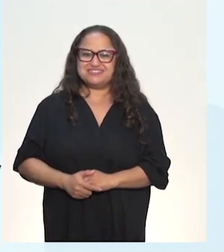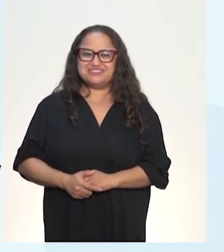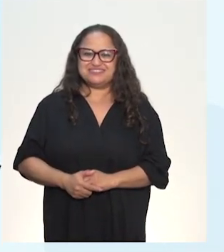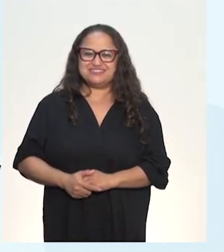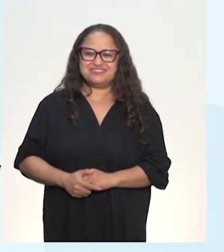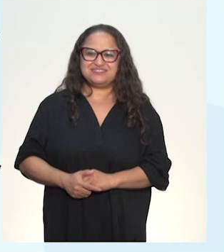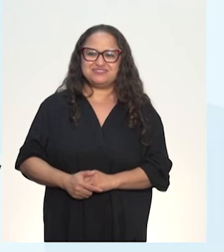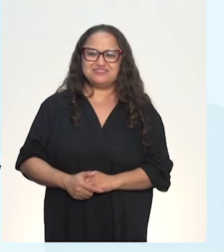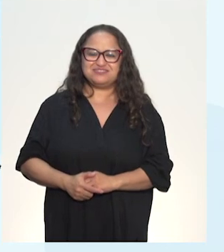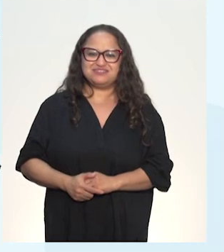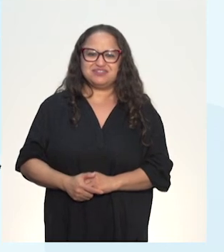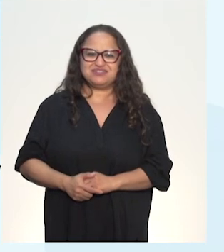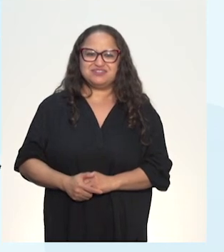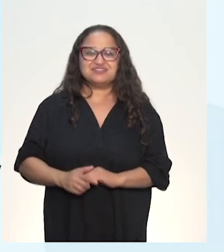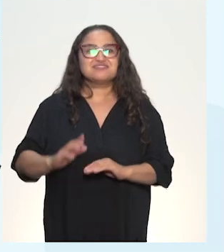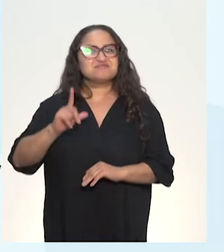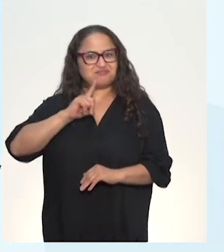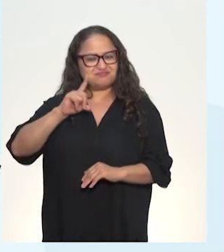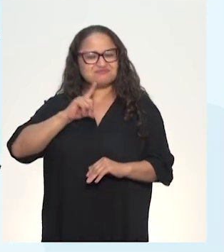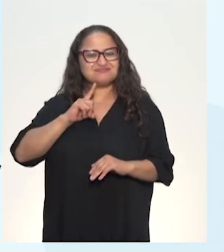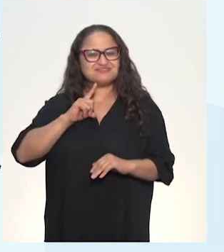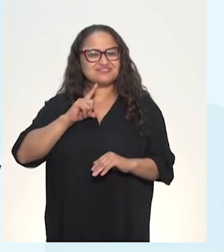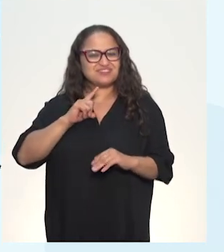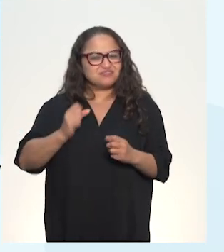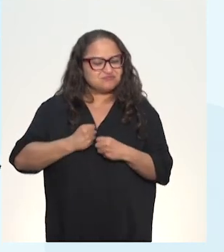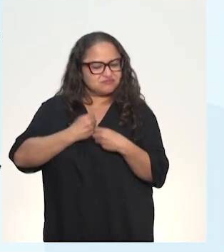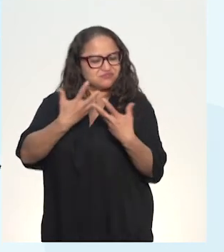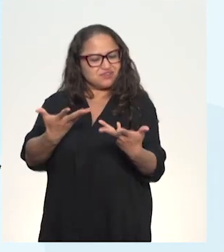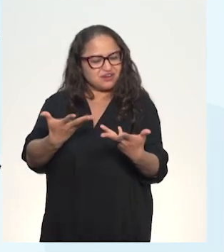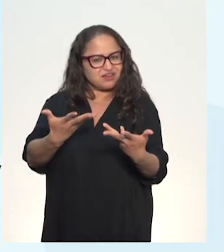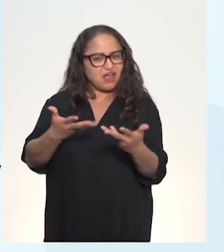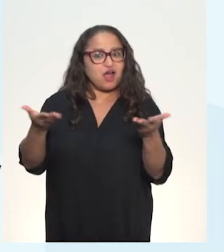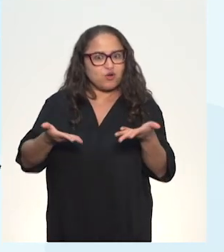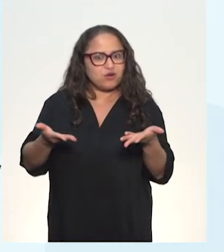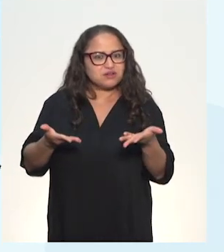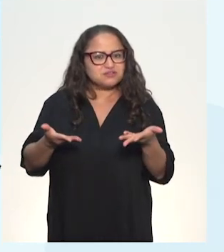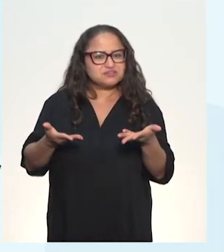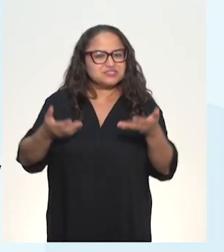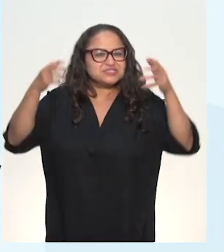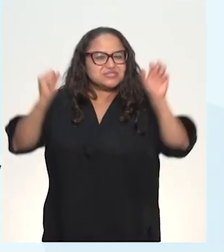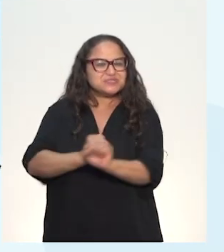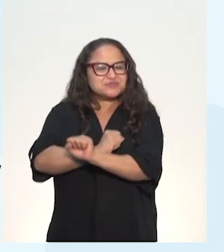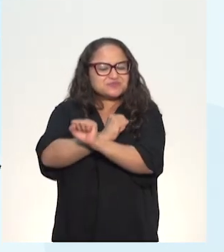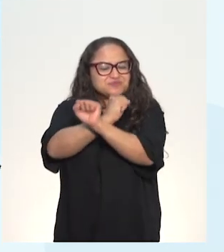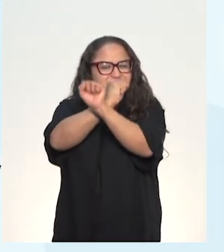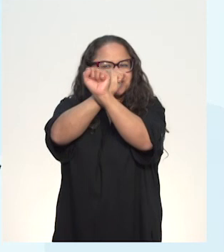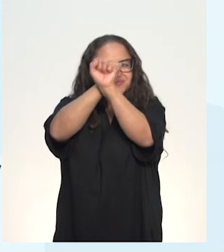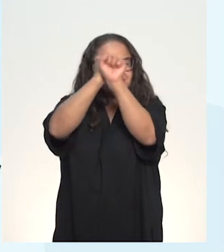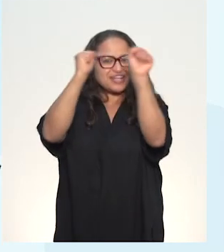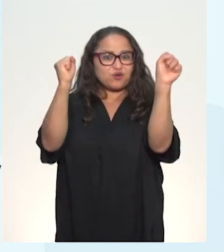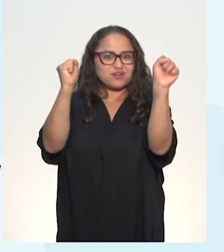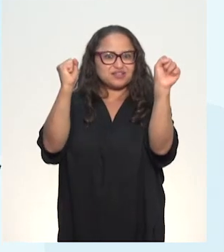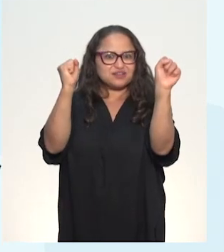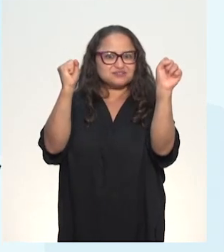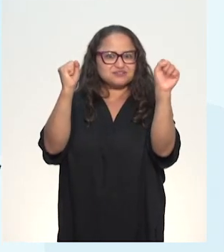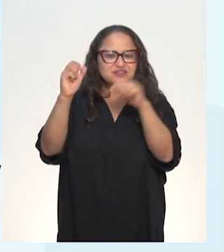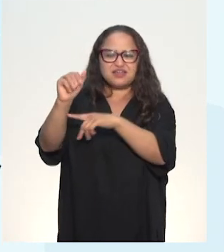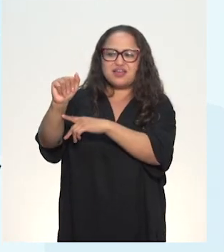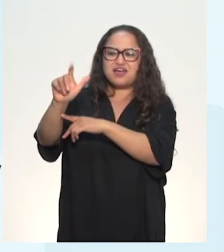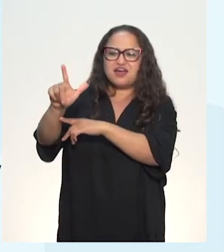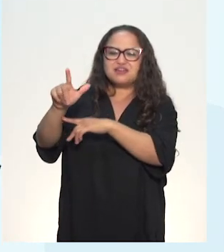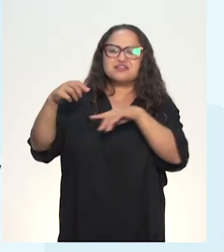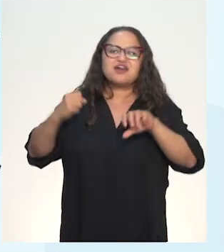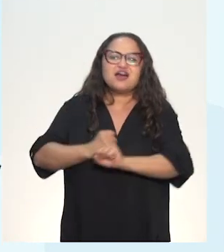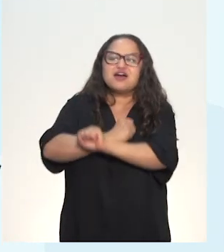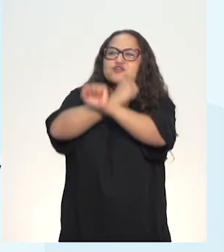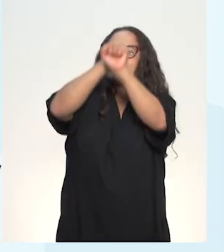tem performance. Performance? Vou ler de maneira maravilhosa. Então, por favor, performática. Acordar, de Álvaro de Campos.